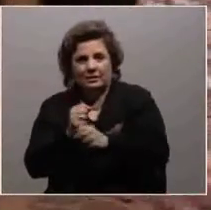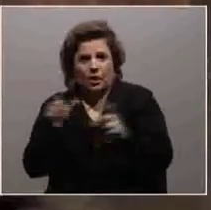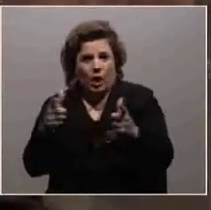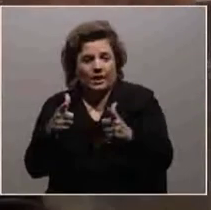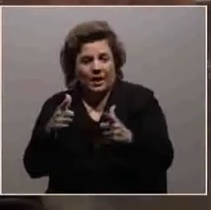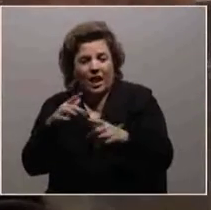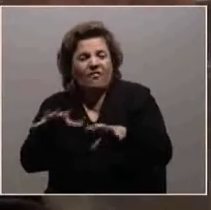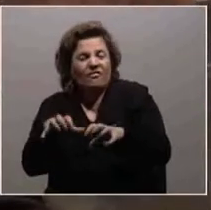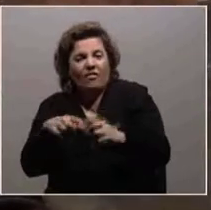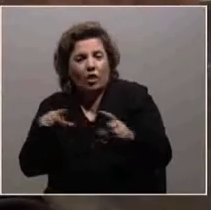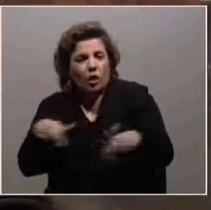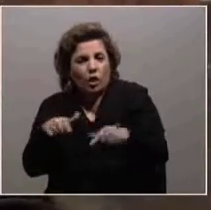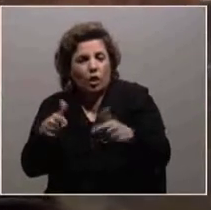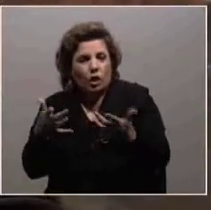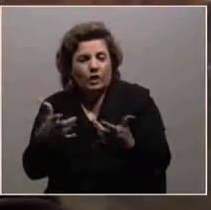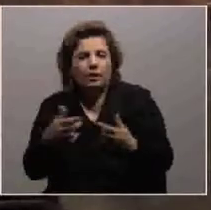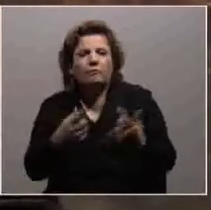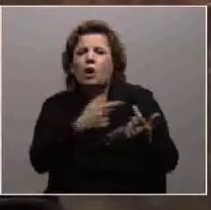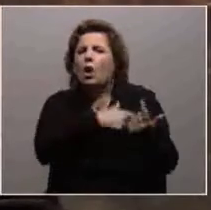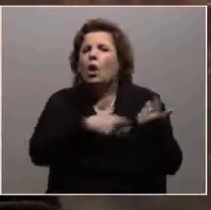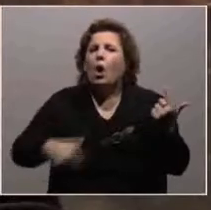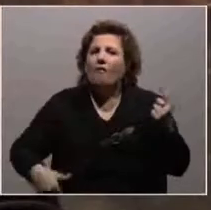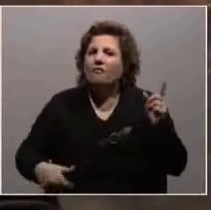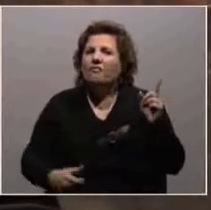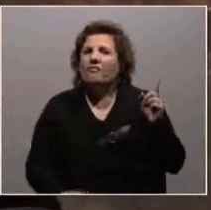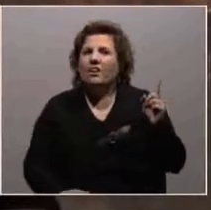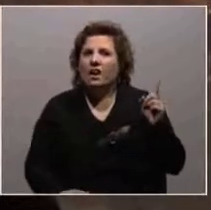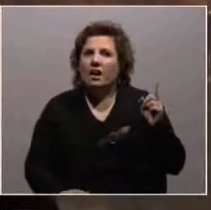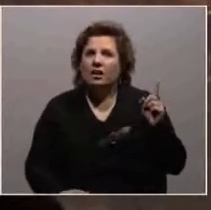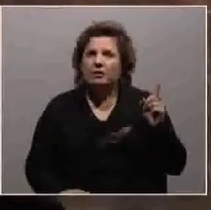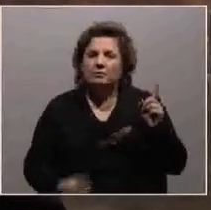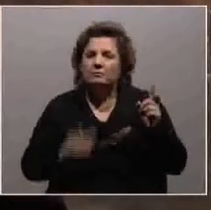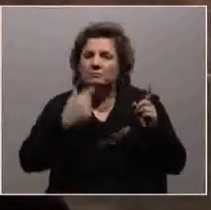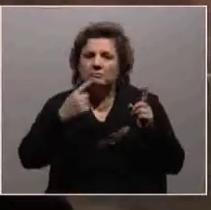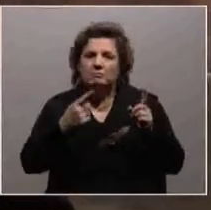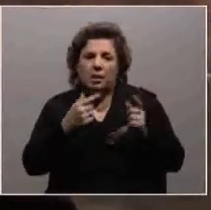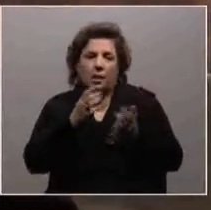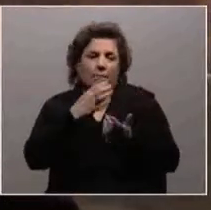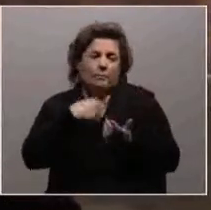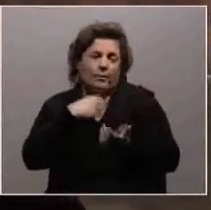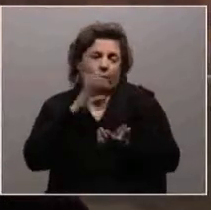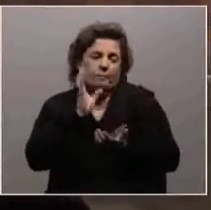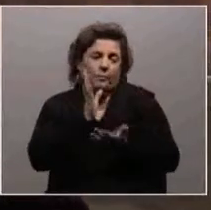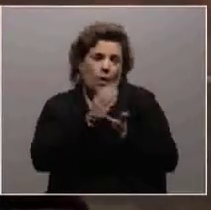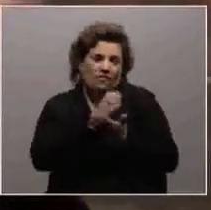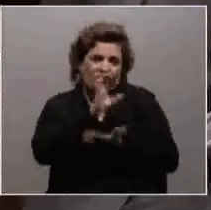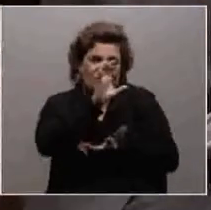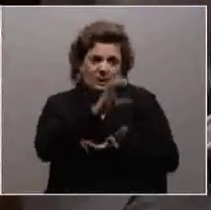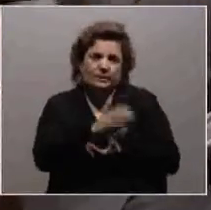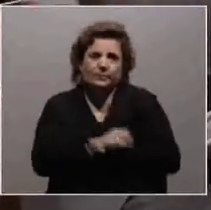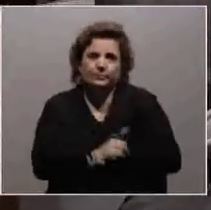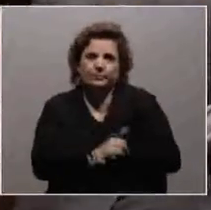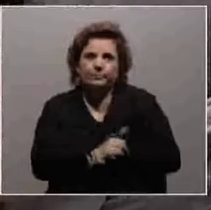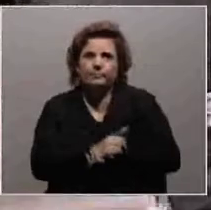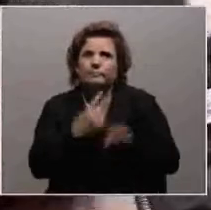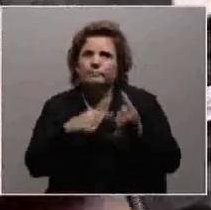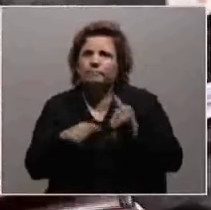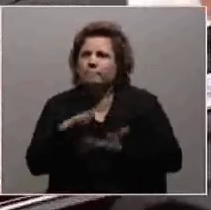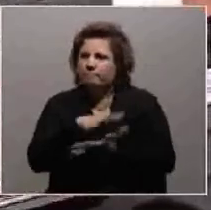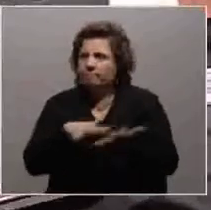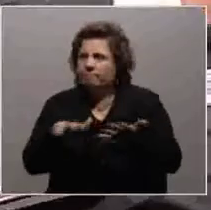e o governo do nosso estado e da nossa província no caso então a situação é